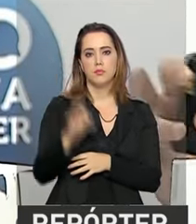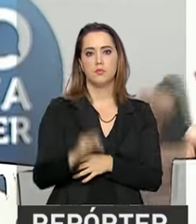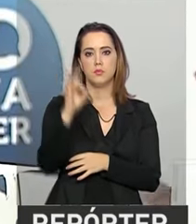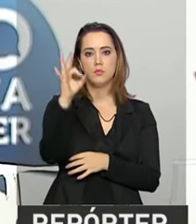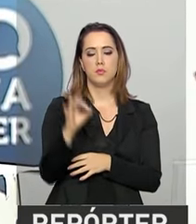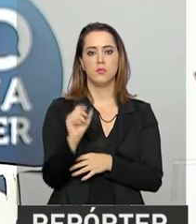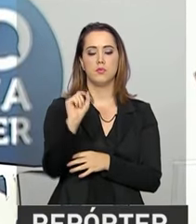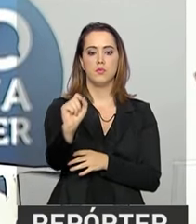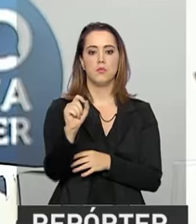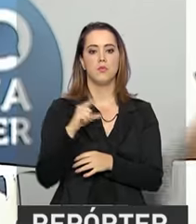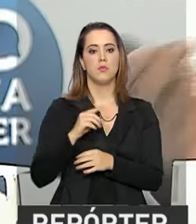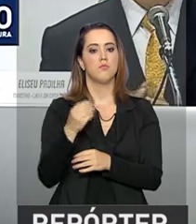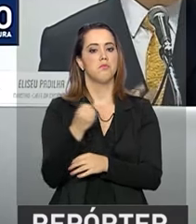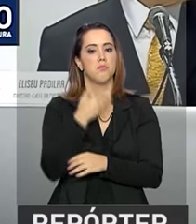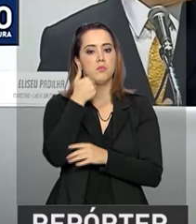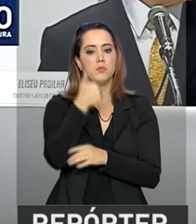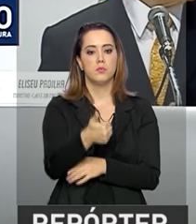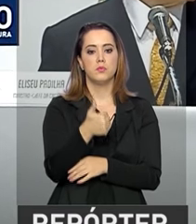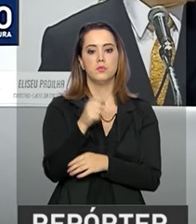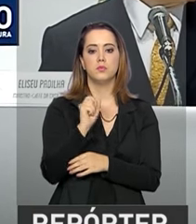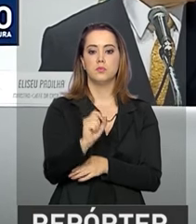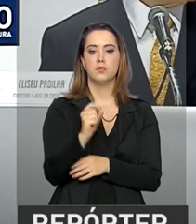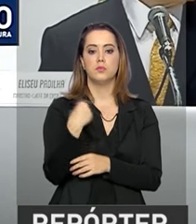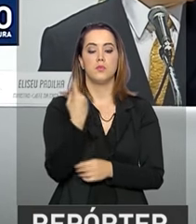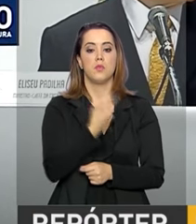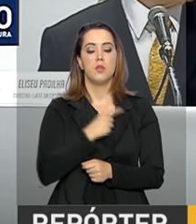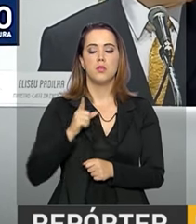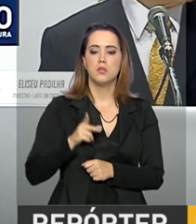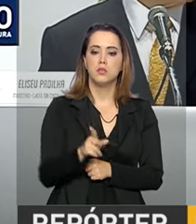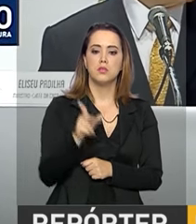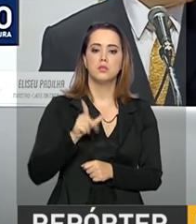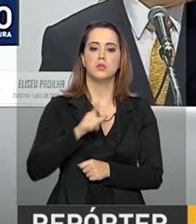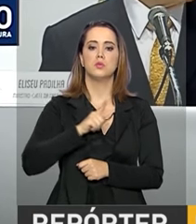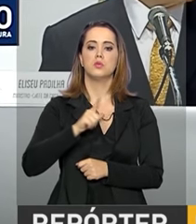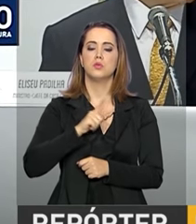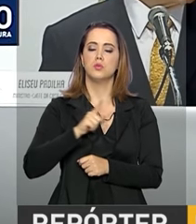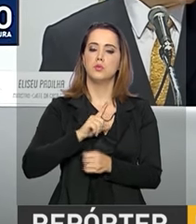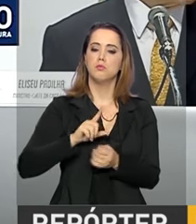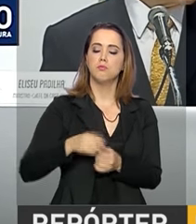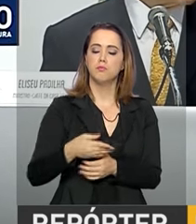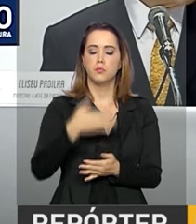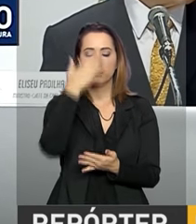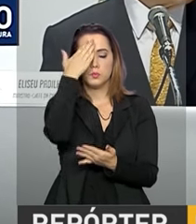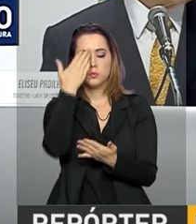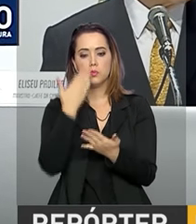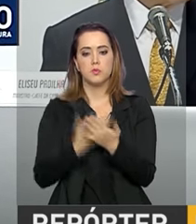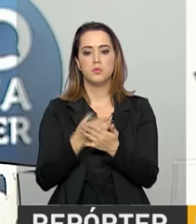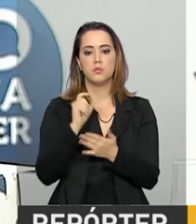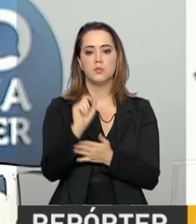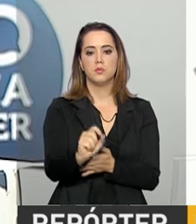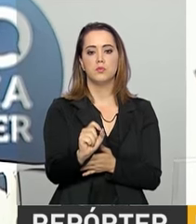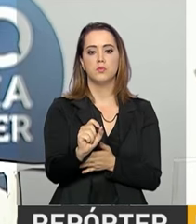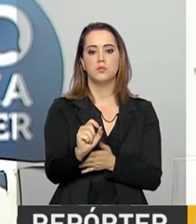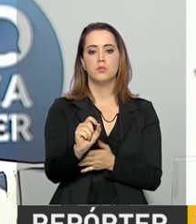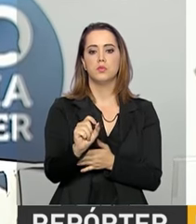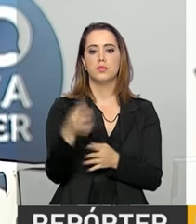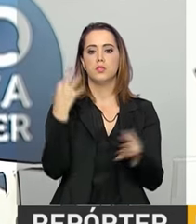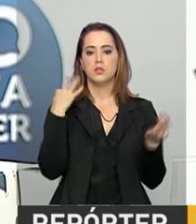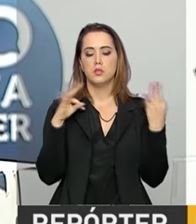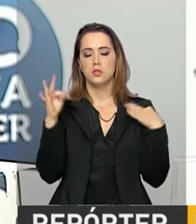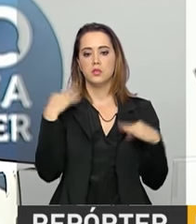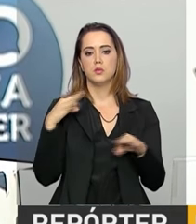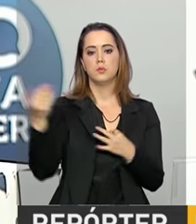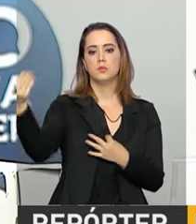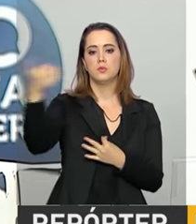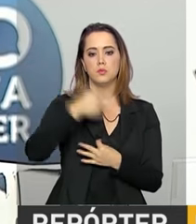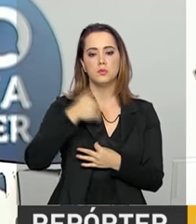Eduardo pais um sucesso nós sempre tivemos muita certeza e confiança de que o rio seria e o Rio e